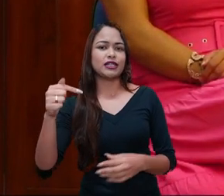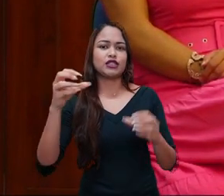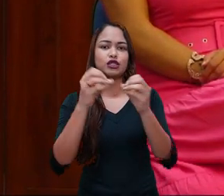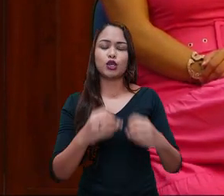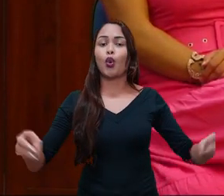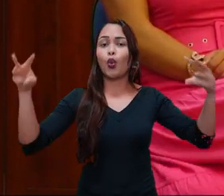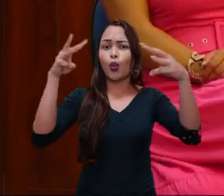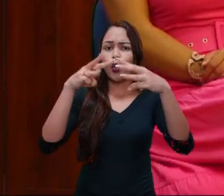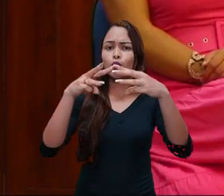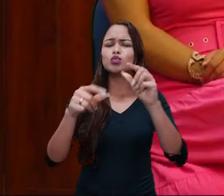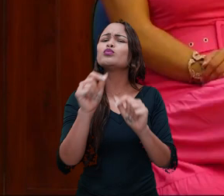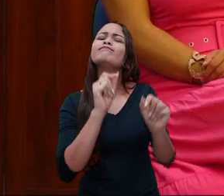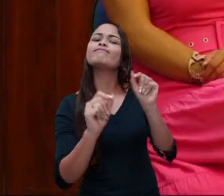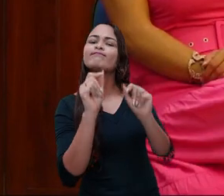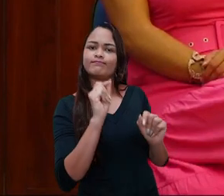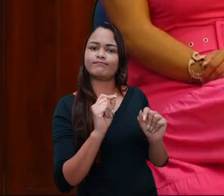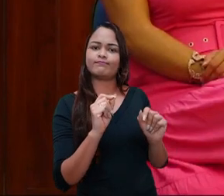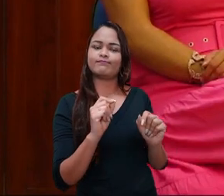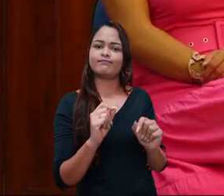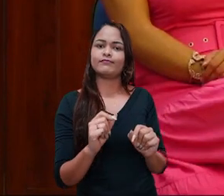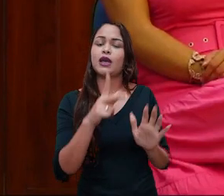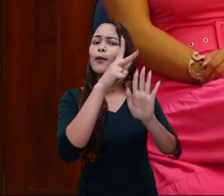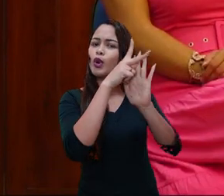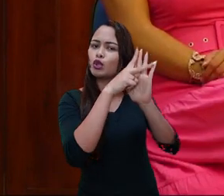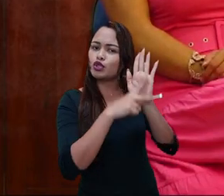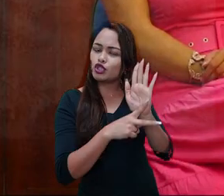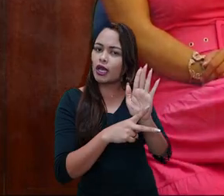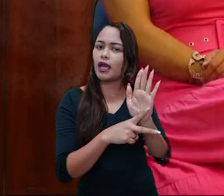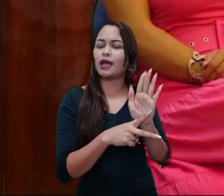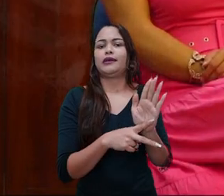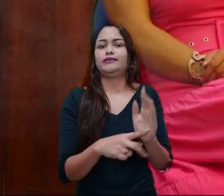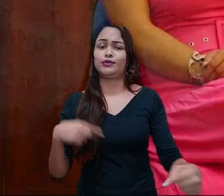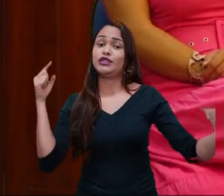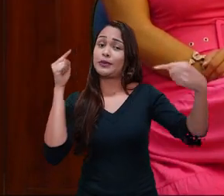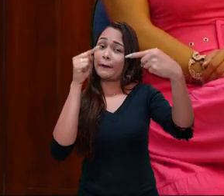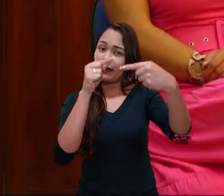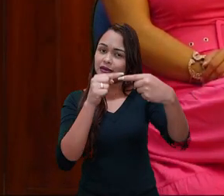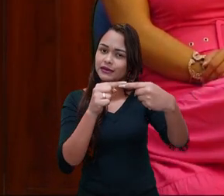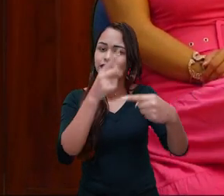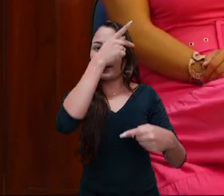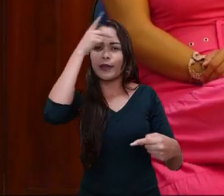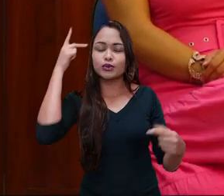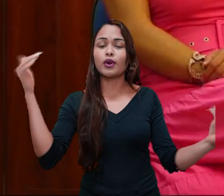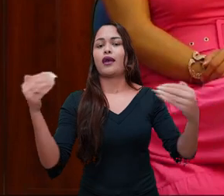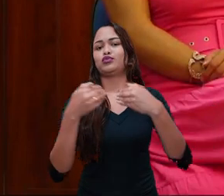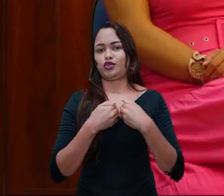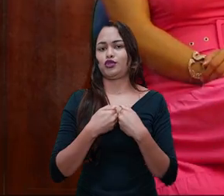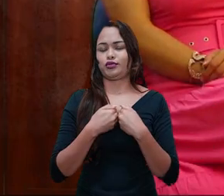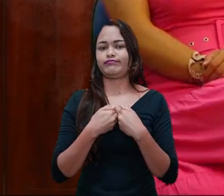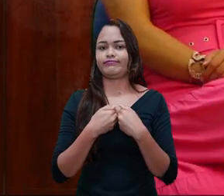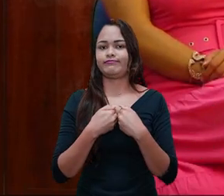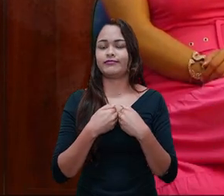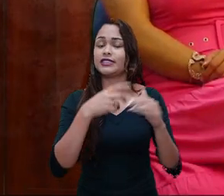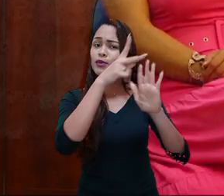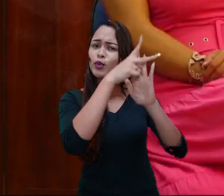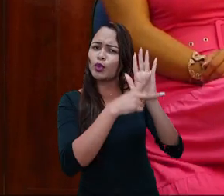busca que façamos ações voltadas para as pessoas com autismo. E essas ações, elas têm que